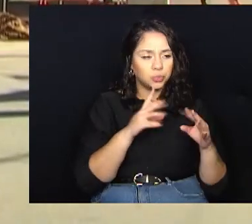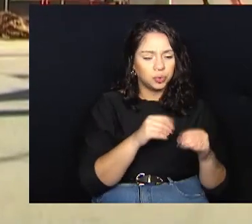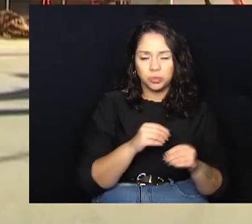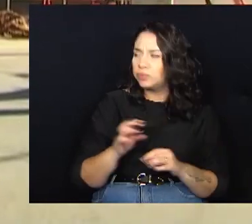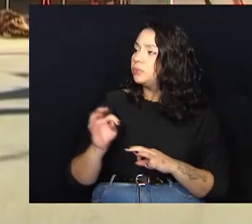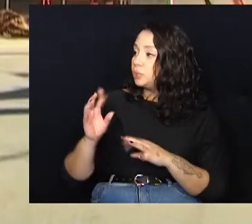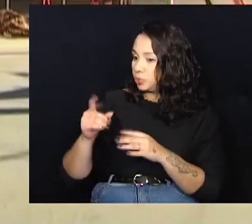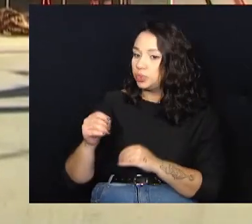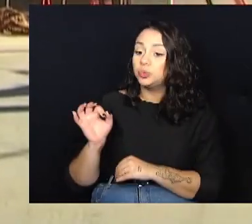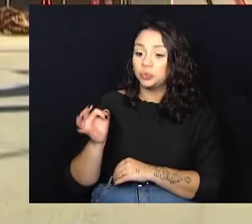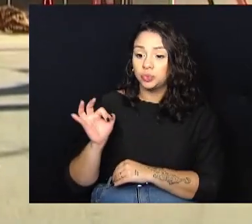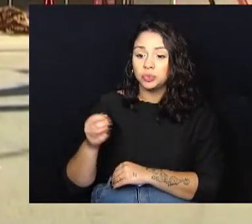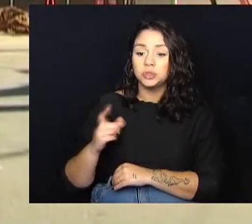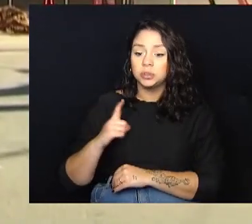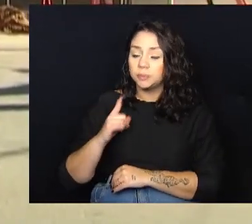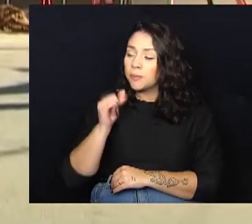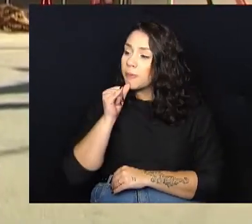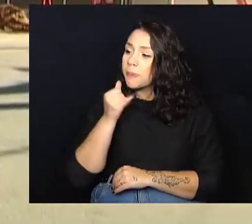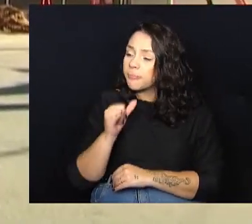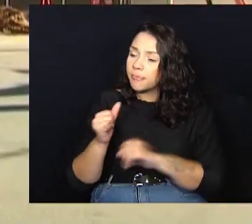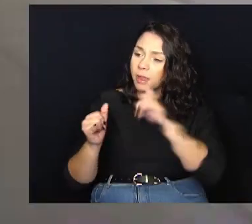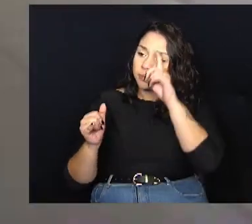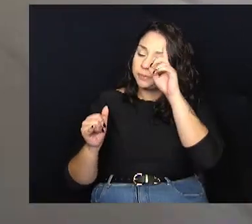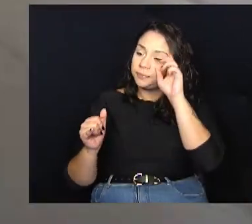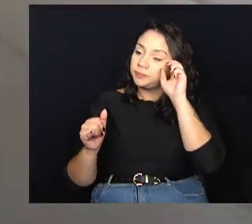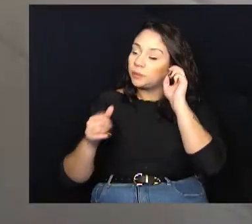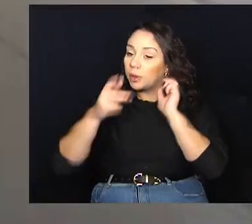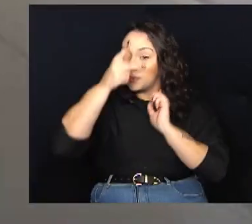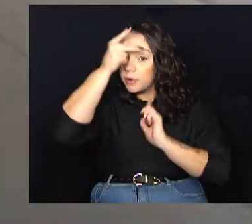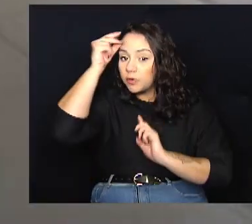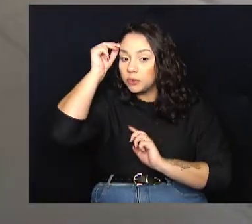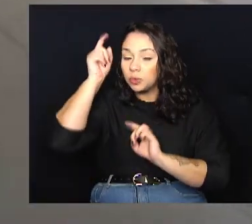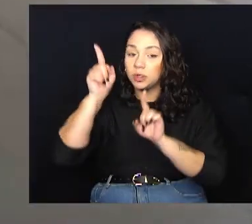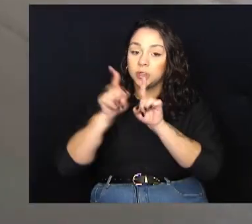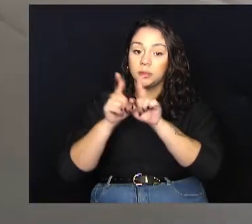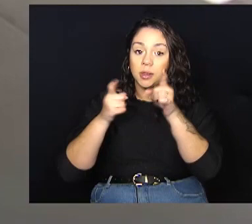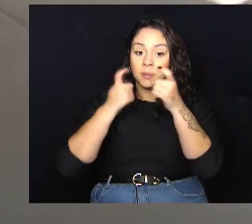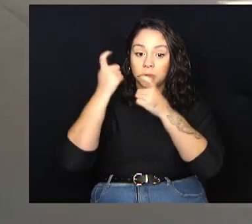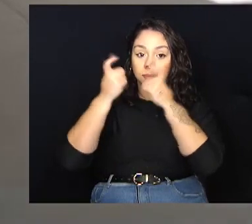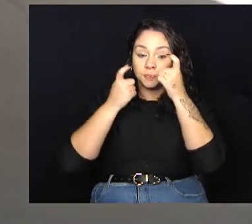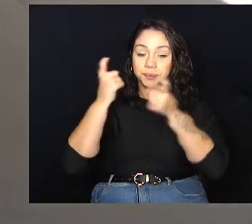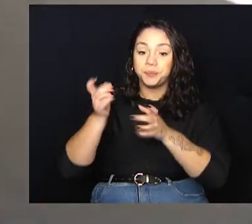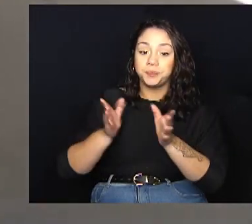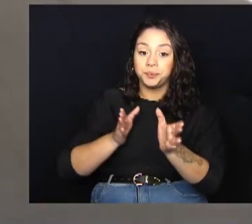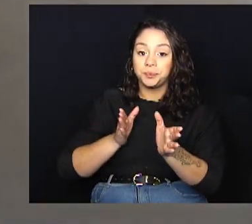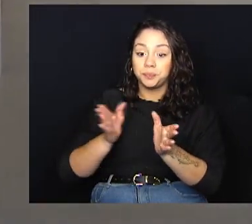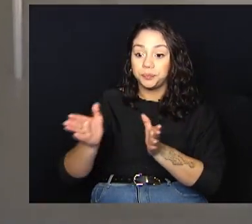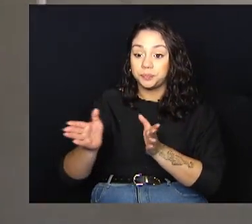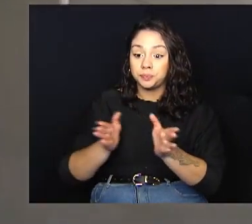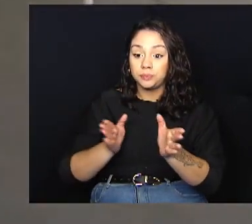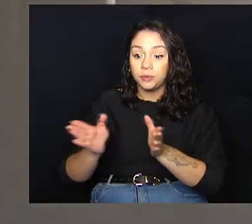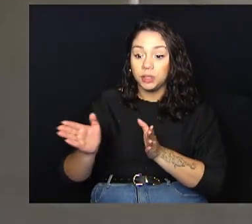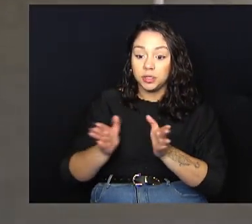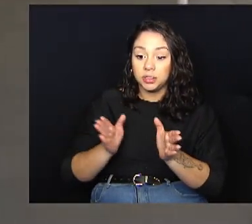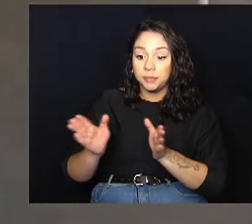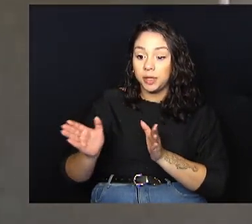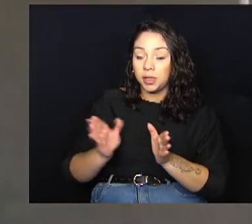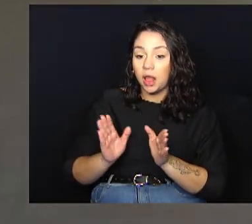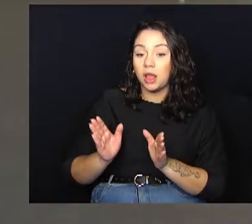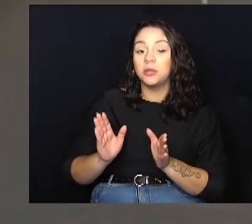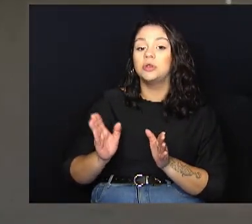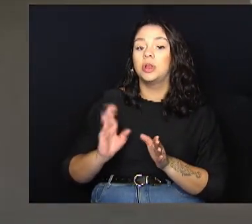hidráulica vamos ter a prefeitura também vai se preocupar com a acessibilidade das pessoas que precisam de